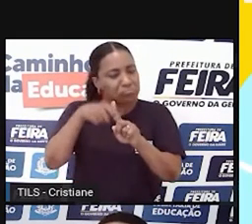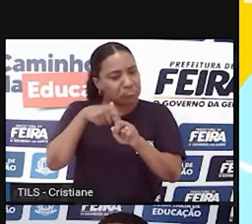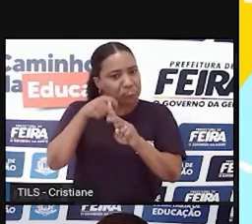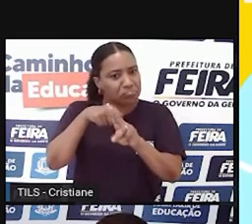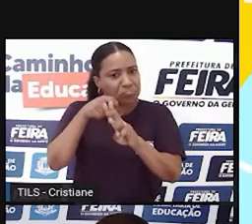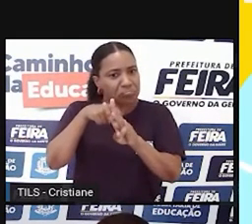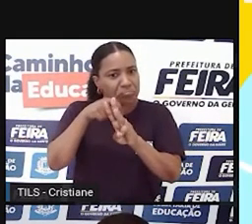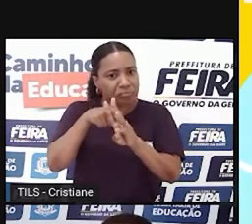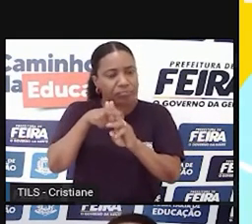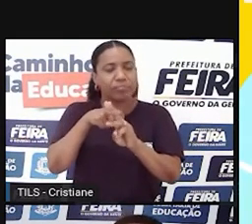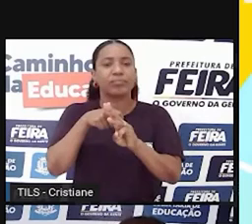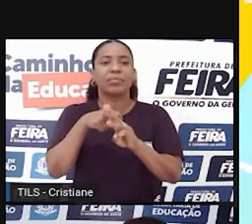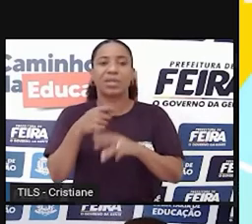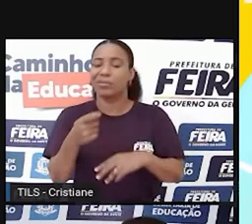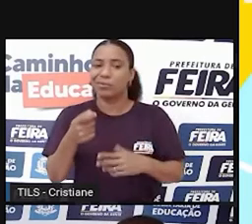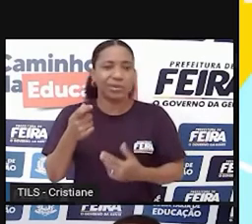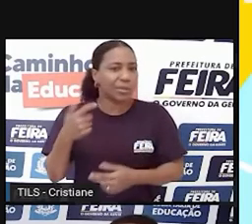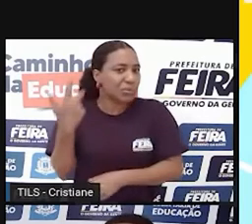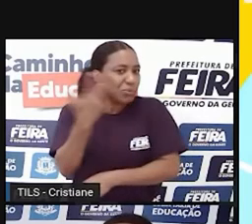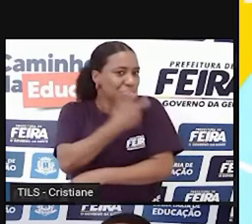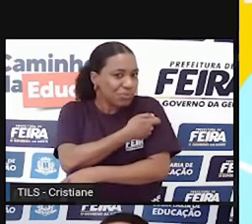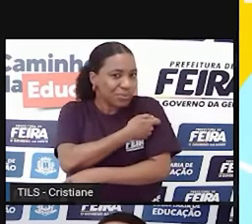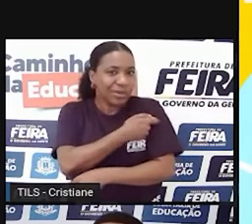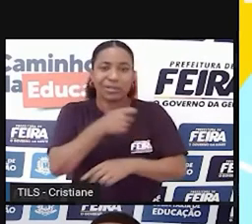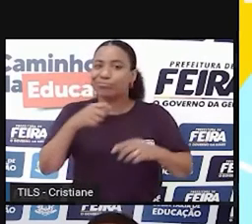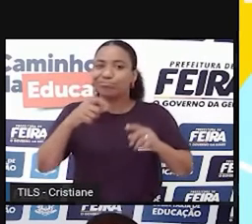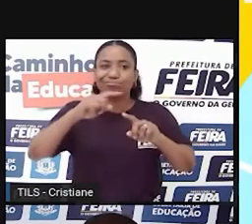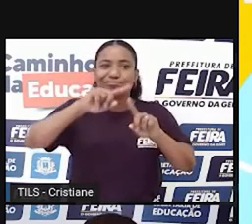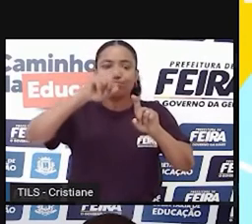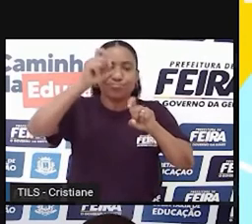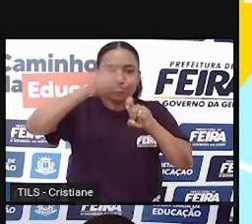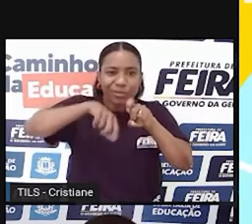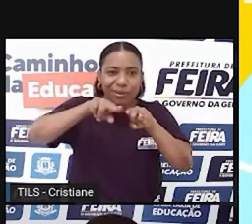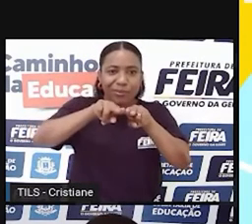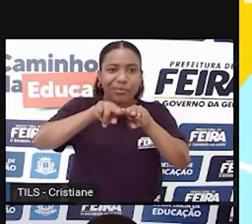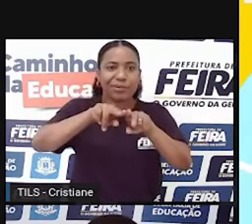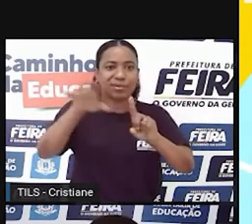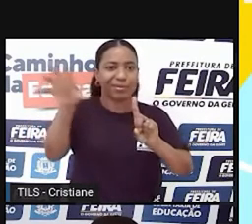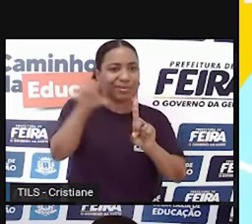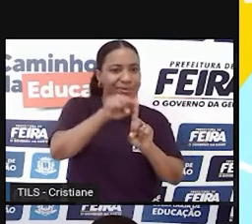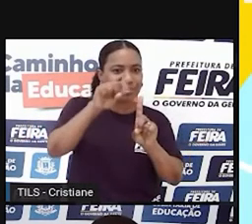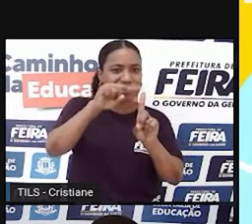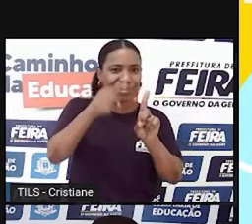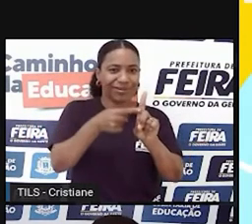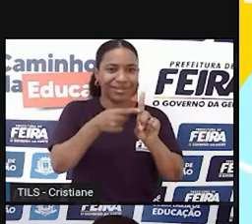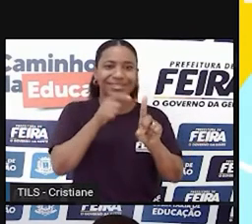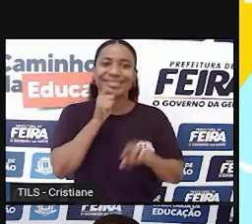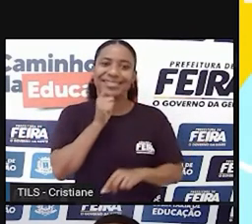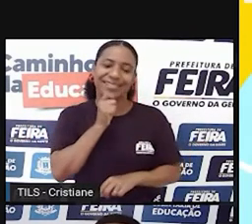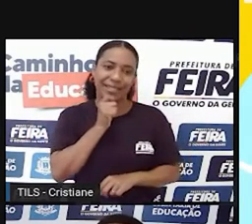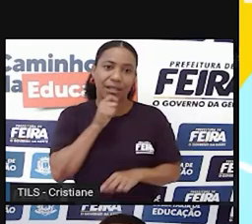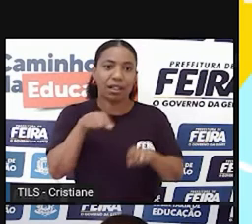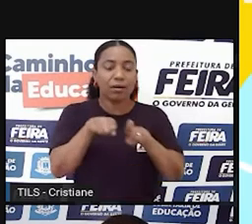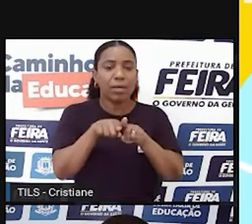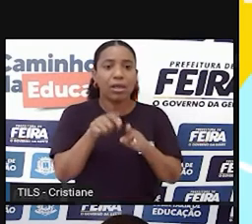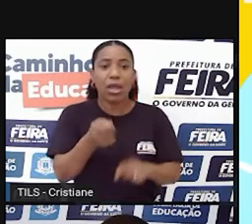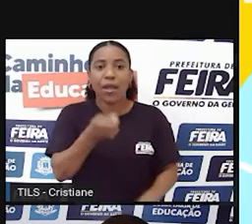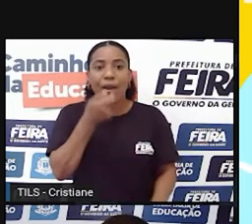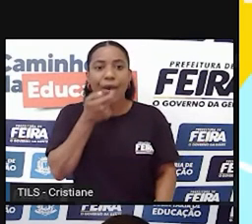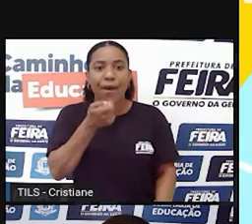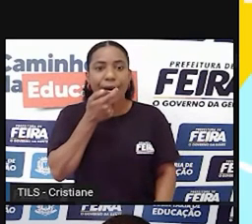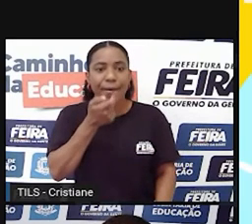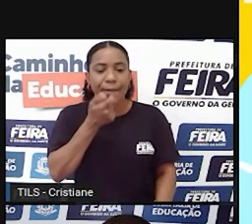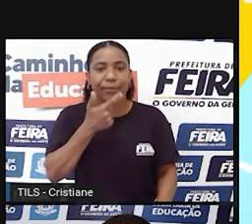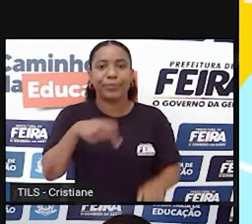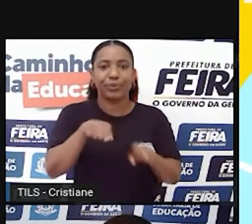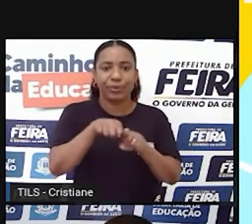meses infértil até tomar outra injeção. Tem a famosa pílula anticoncepcional e tem os métodos de